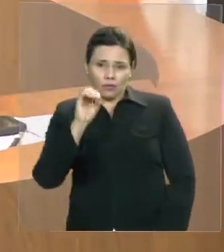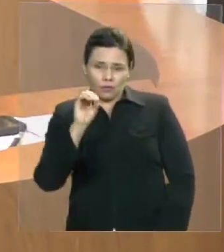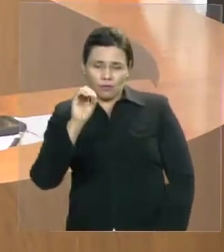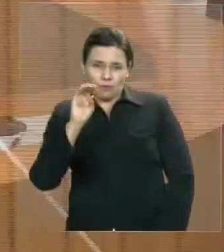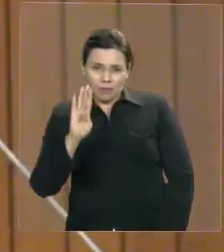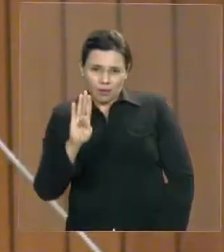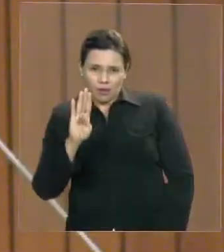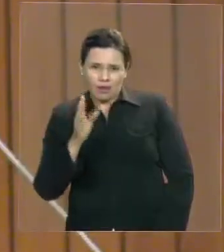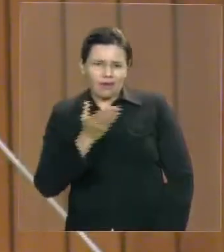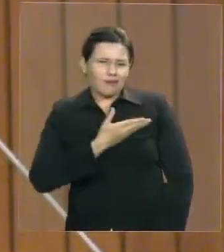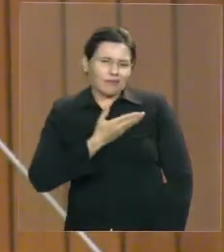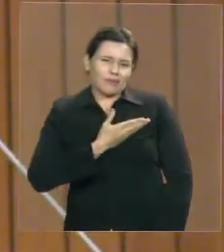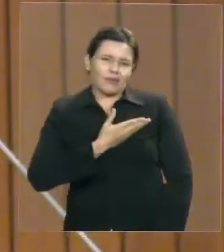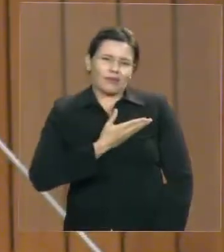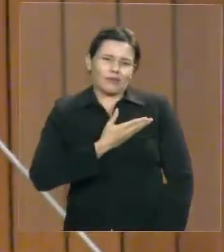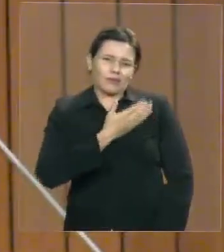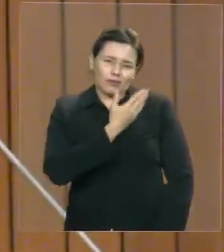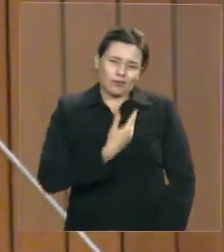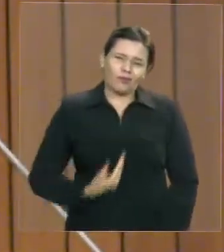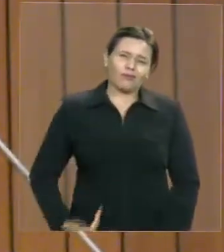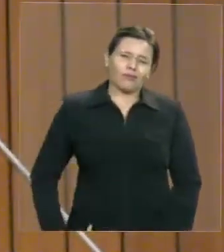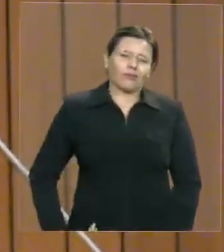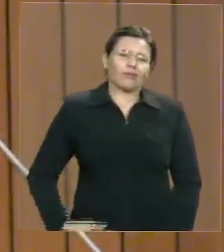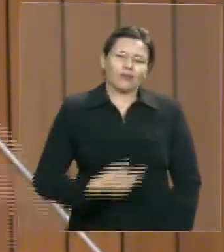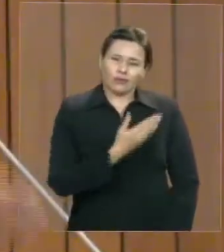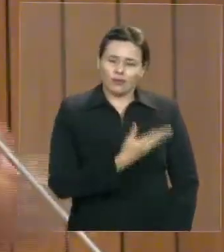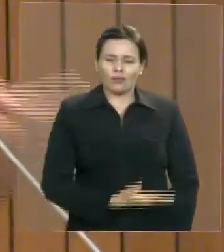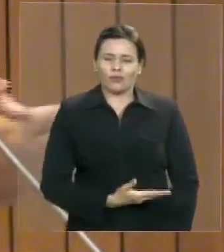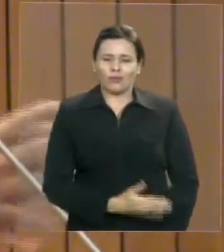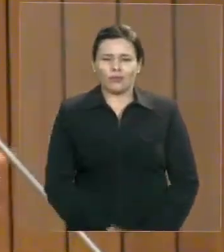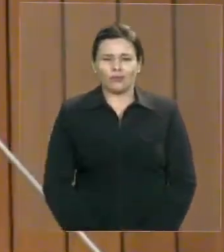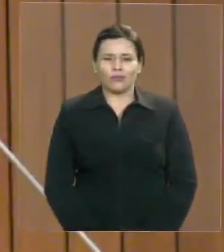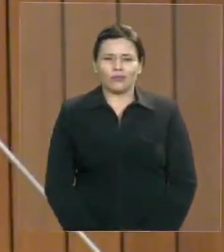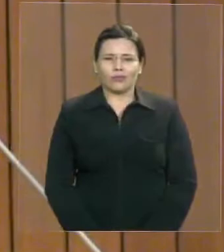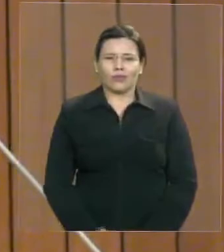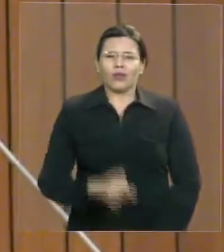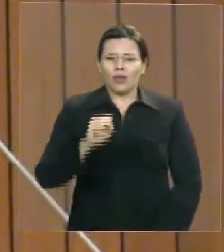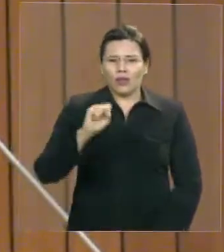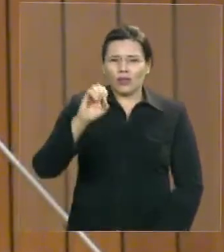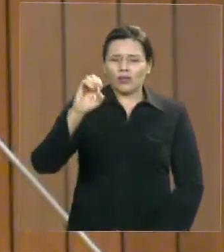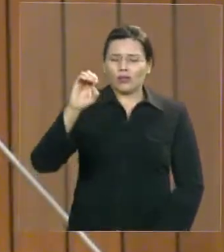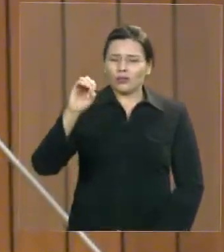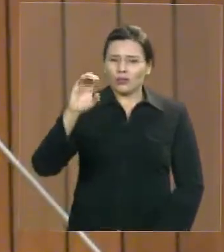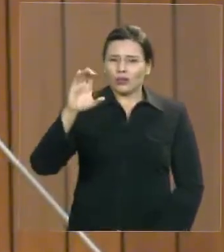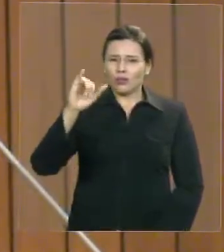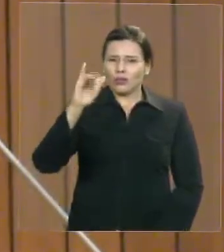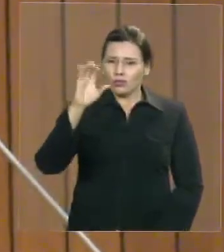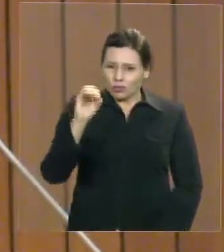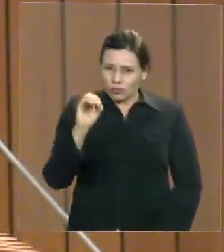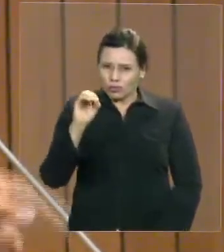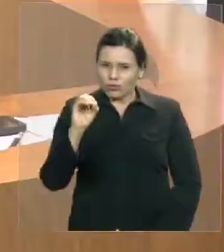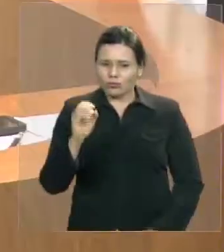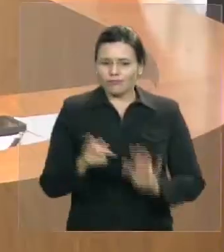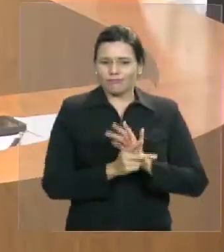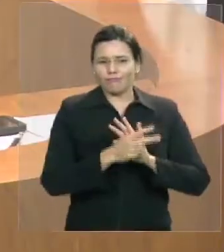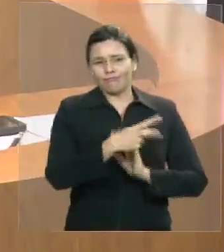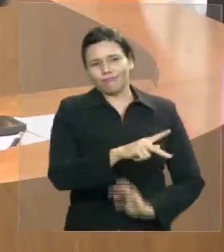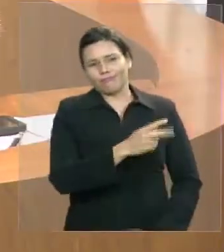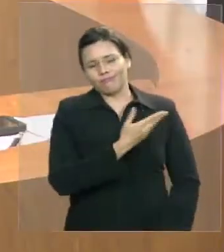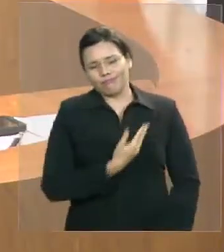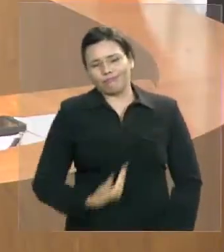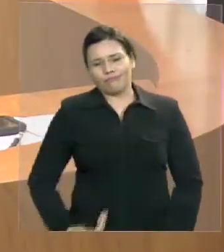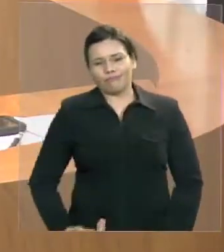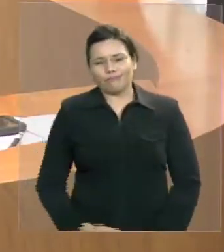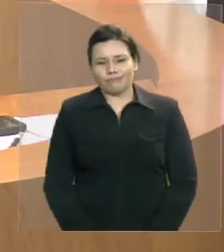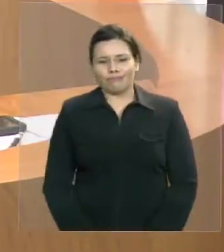candidato do PCdoB é sócio do governador. É o que que a gente faz? Tira o